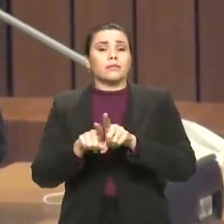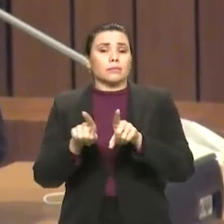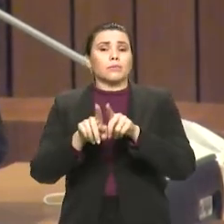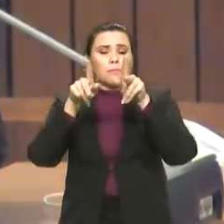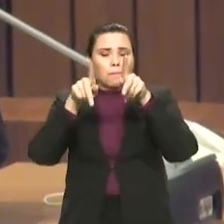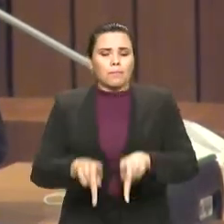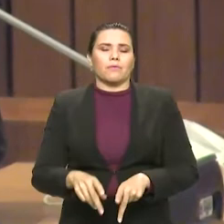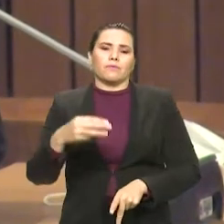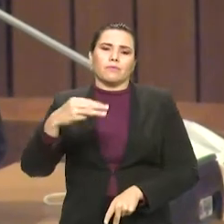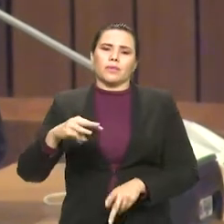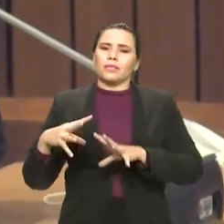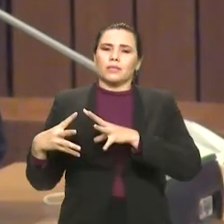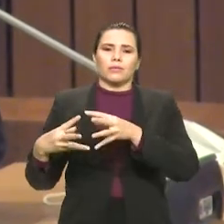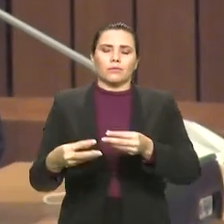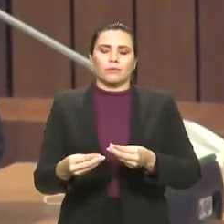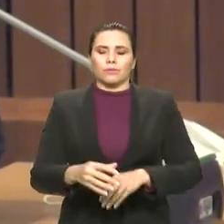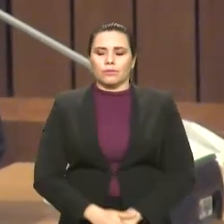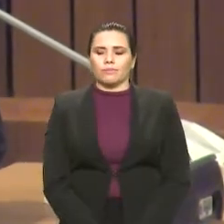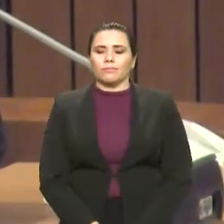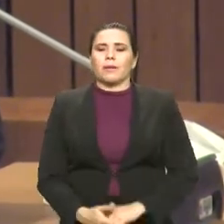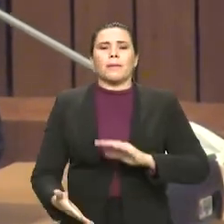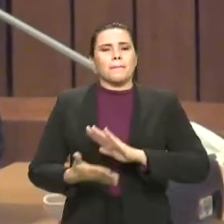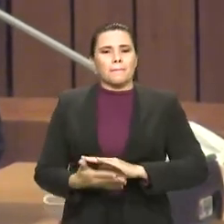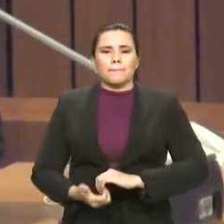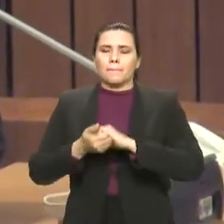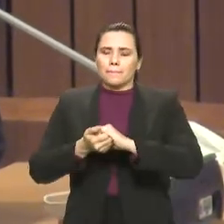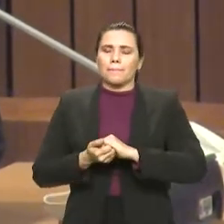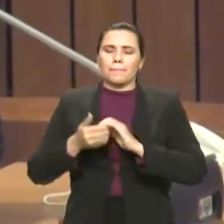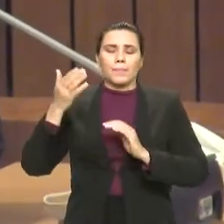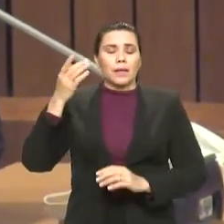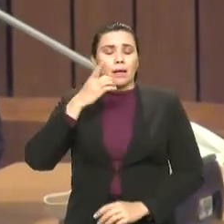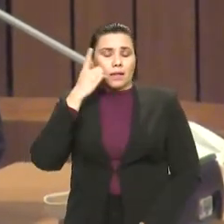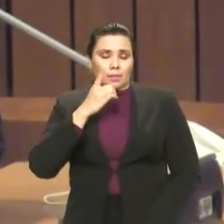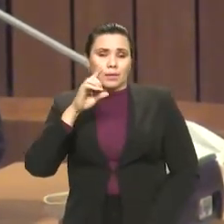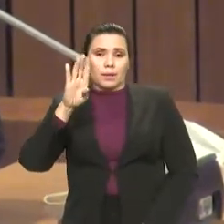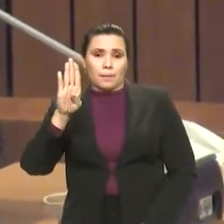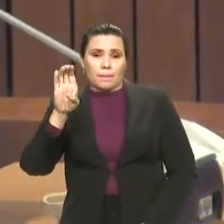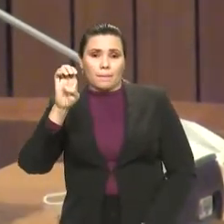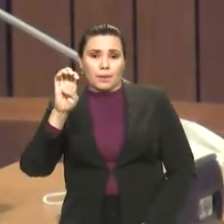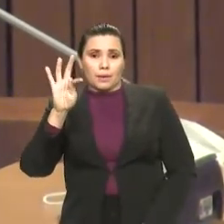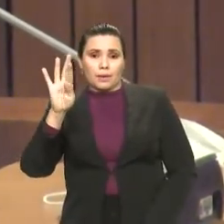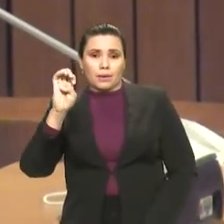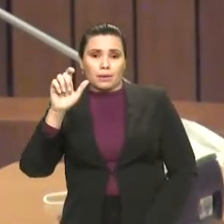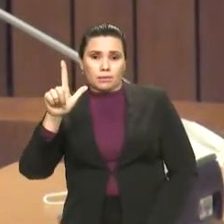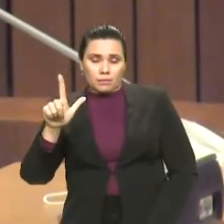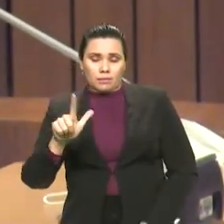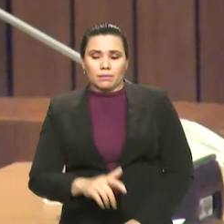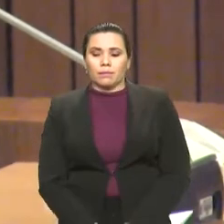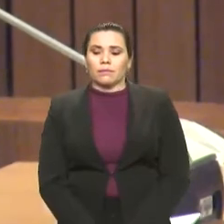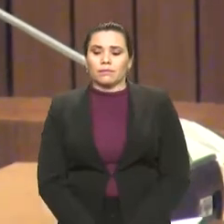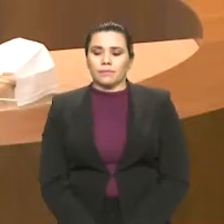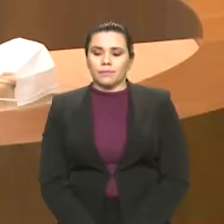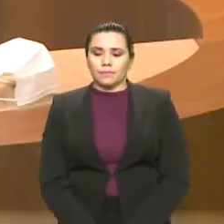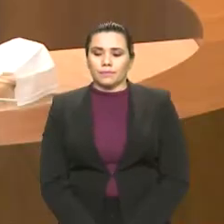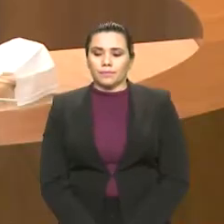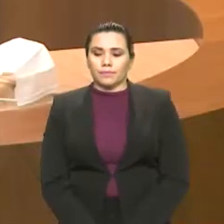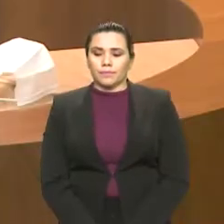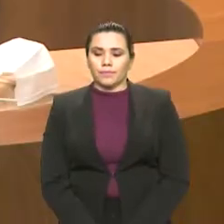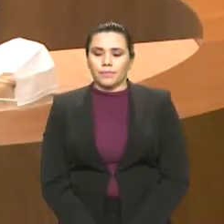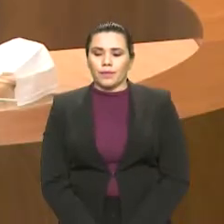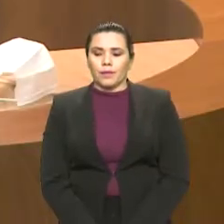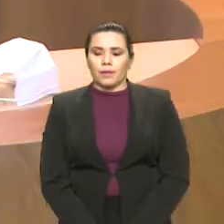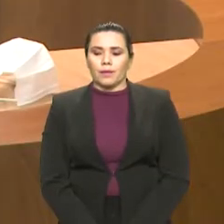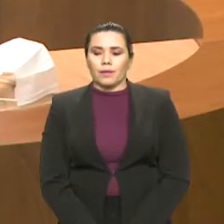geral. Parabéns, deputada Betel, que também está aqui, assistente social, e todas as colegas deputadas que